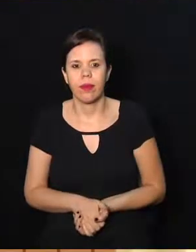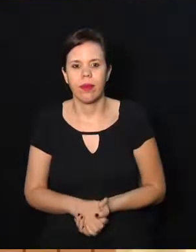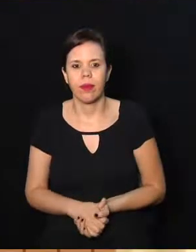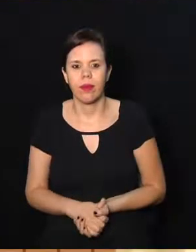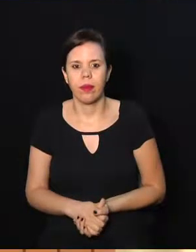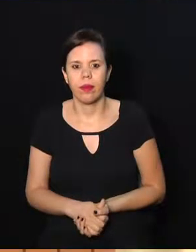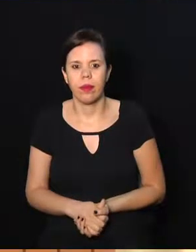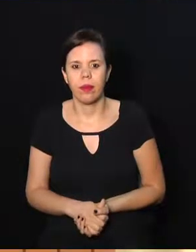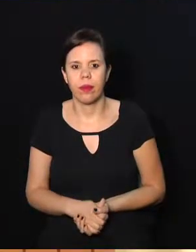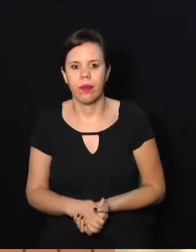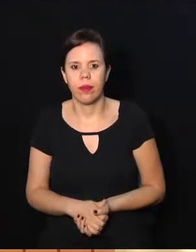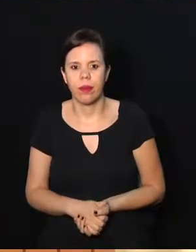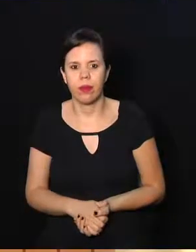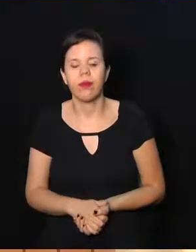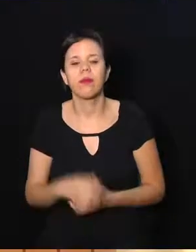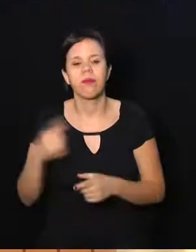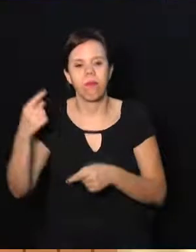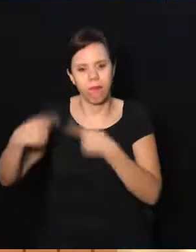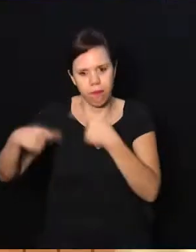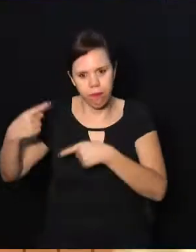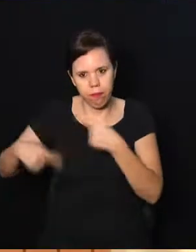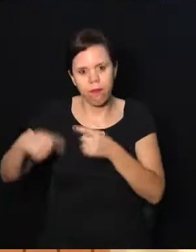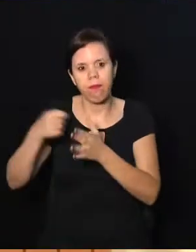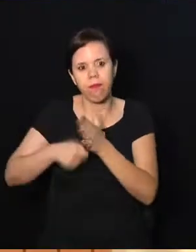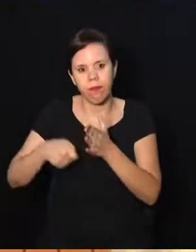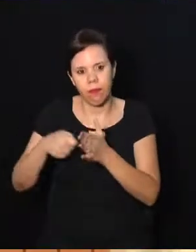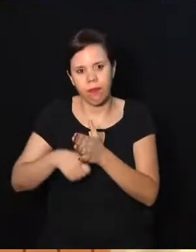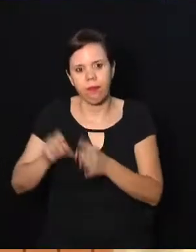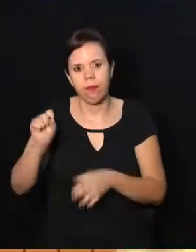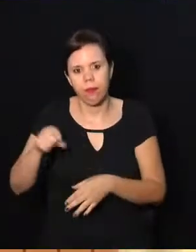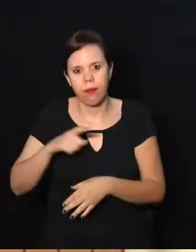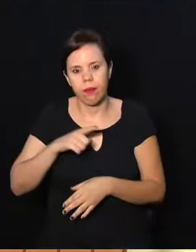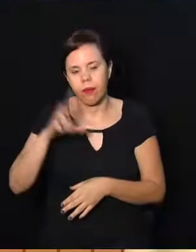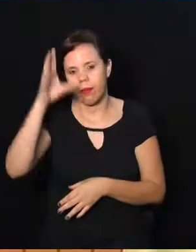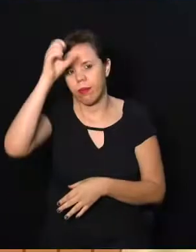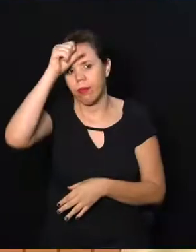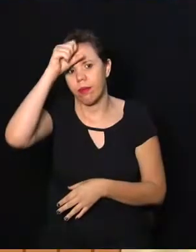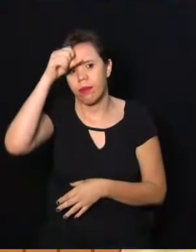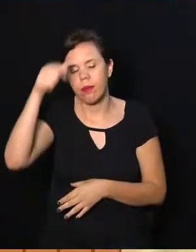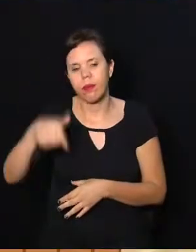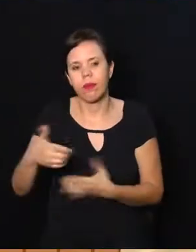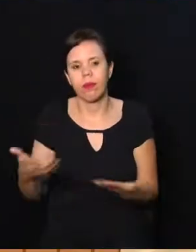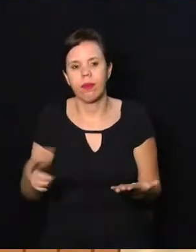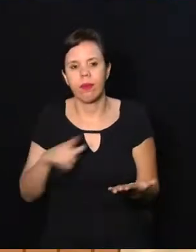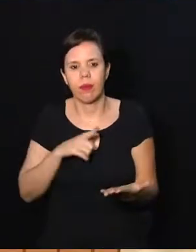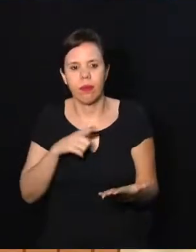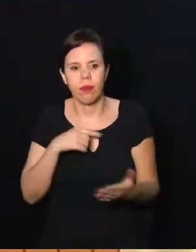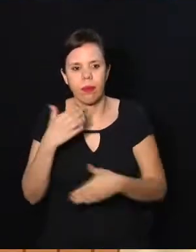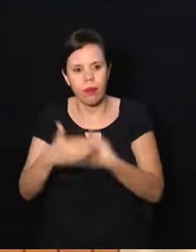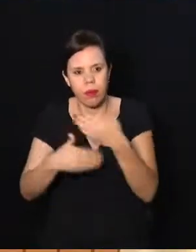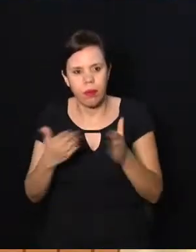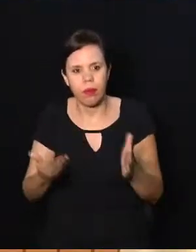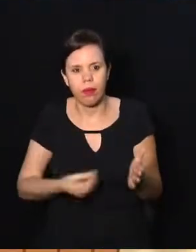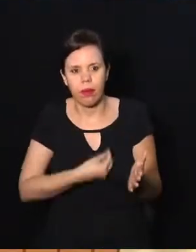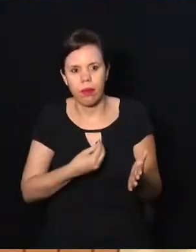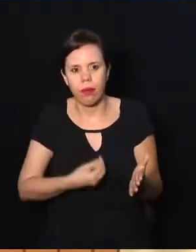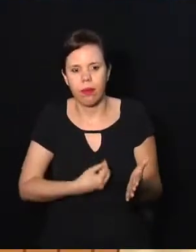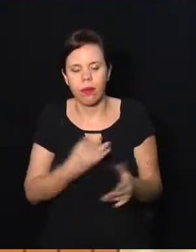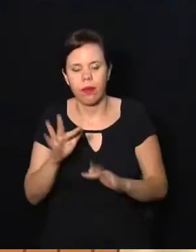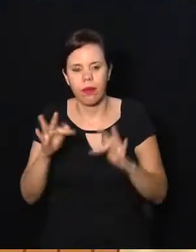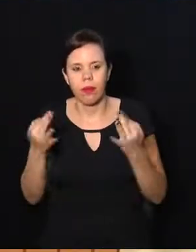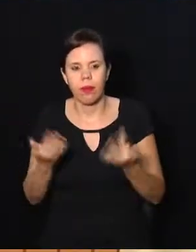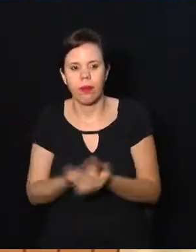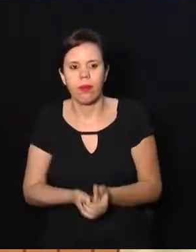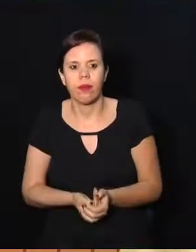no nível político. Nós temos que ter políticas públicas que vão em direção à vida, em direção às